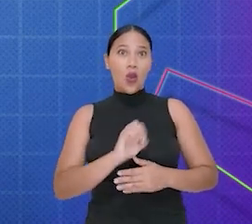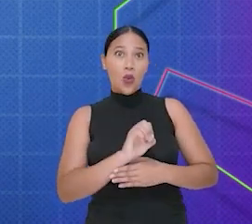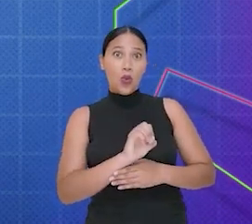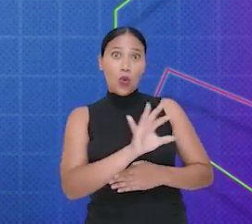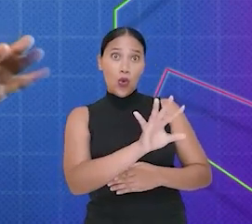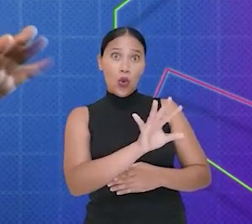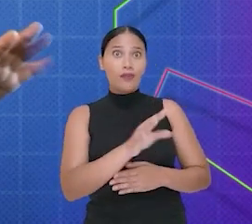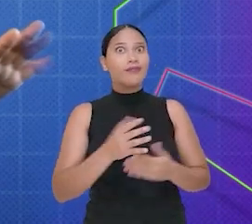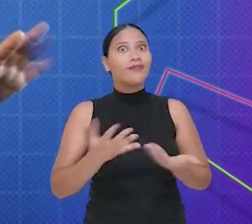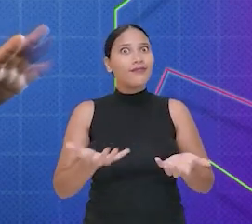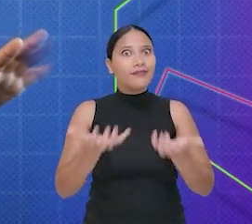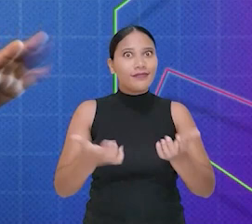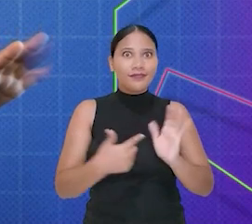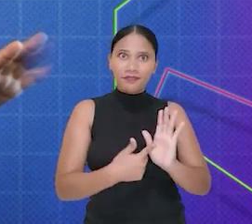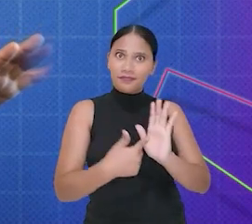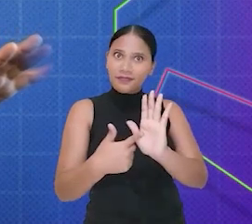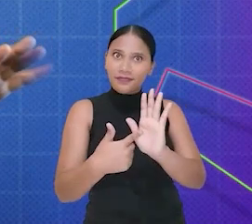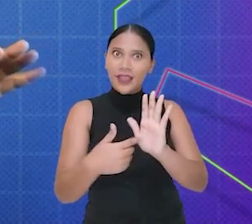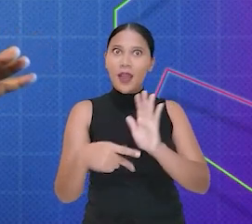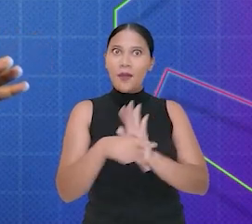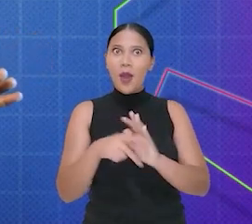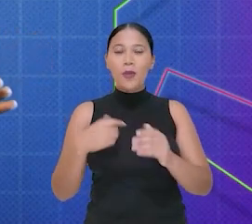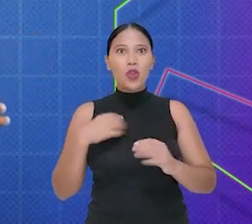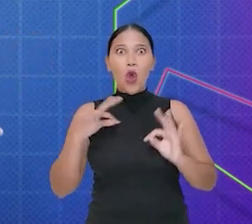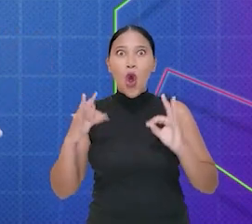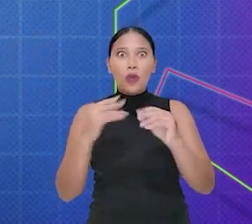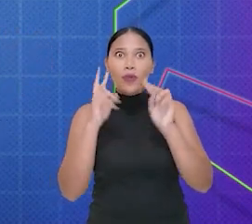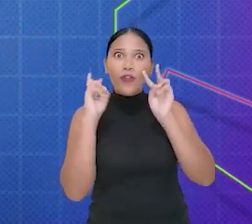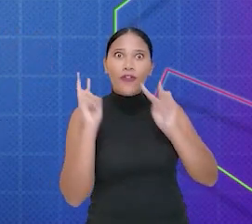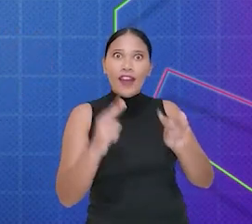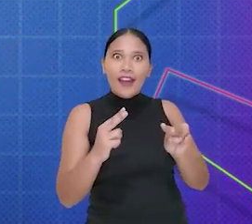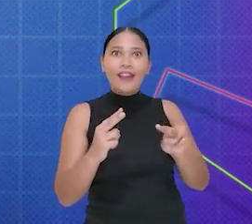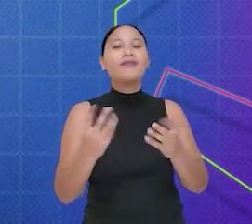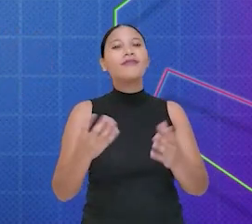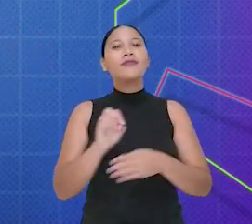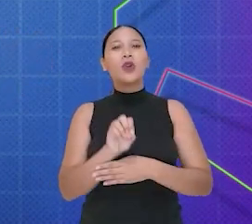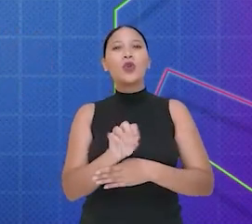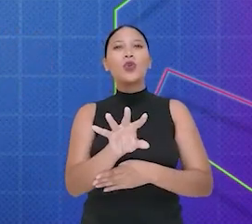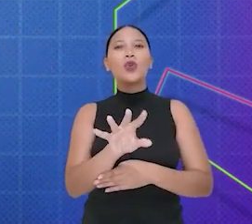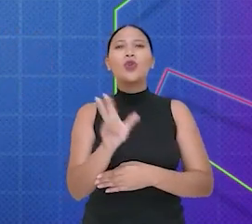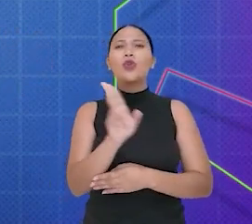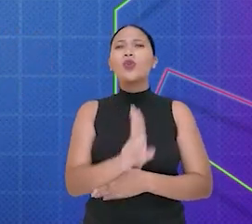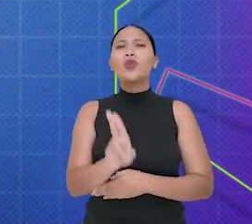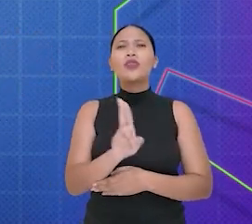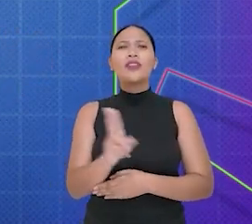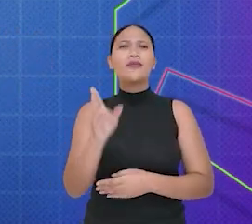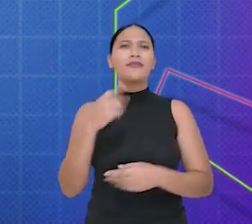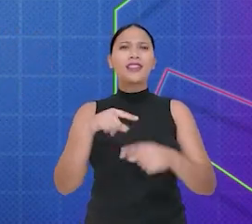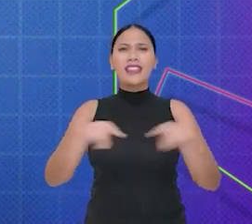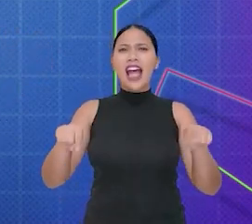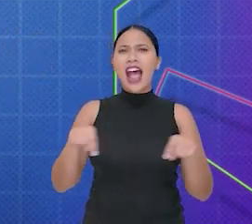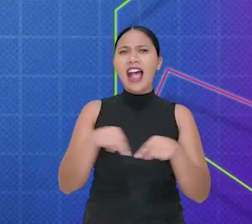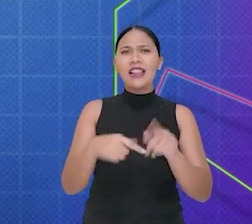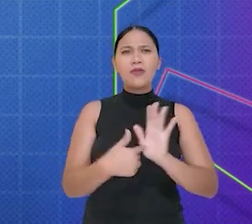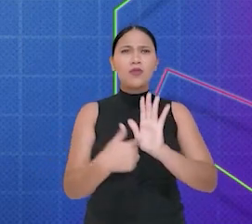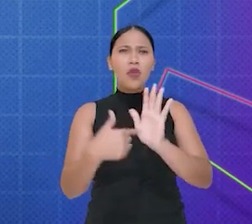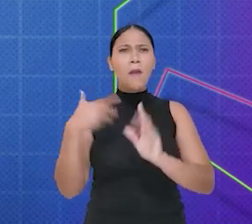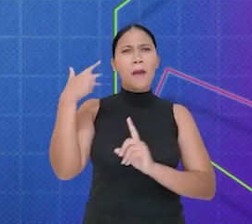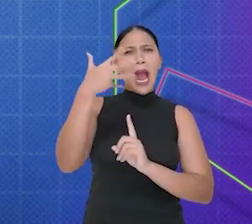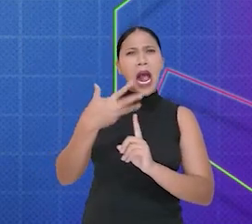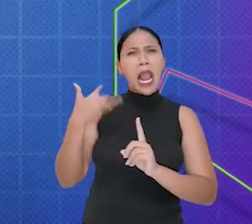Os projetores. Agora, deseja apresentar algo da tela para todo mundo ver? Use um projetor. São usados em